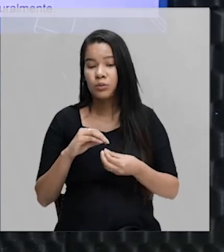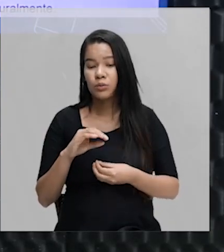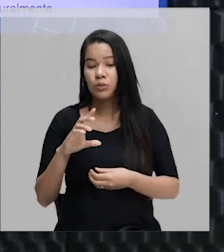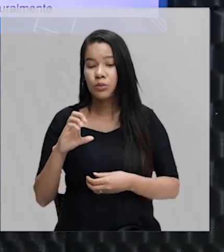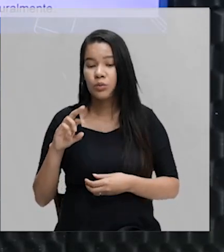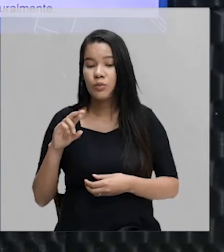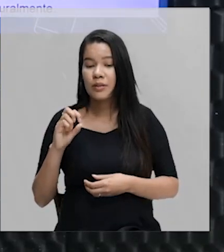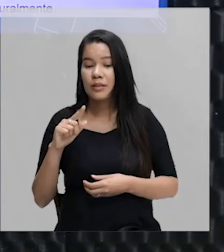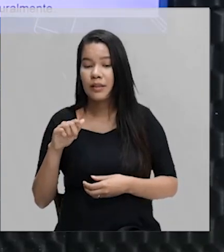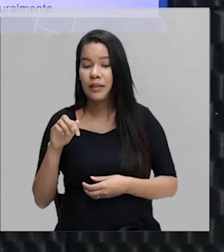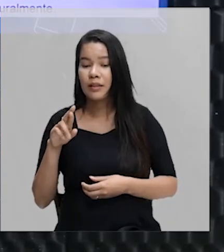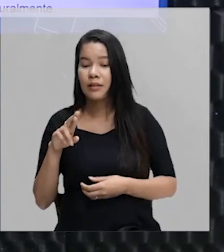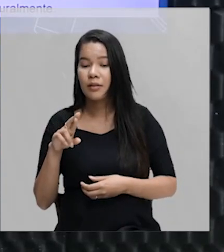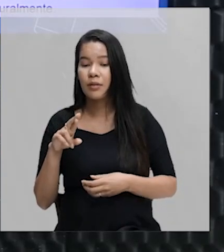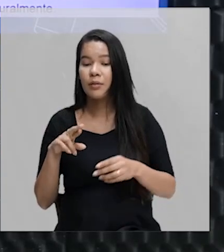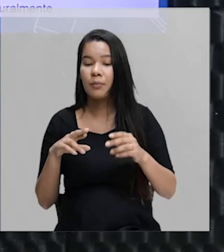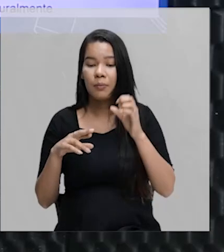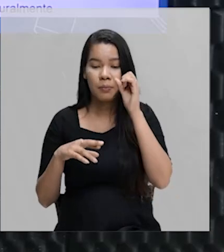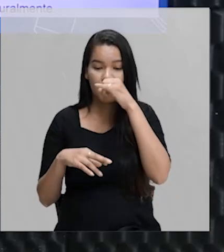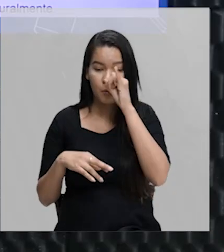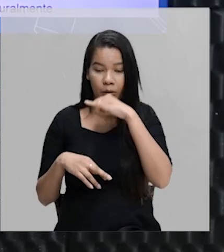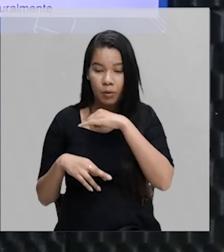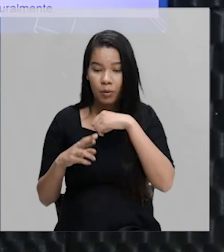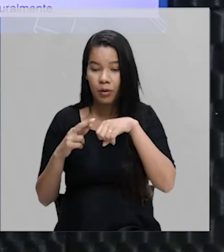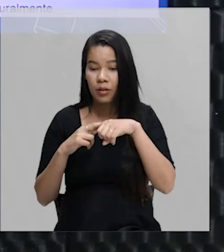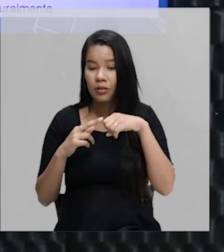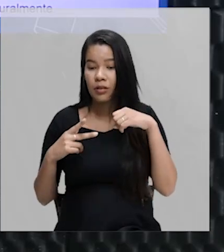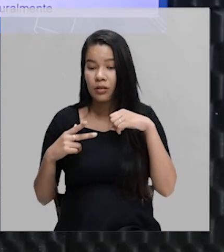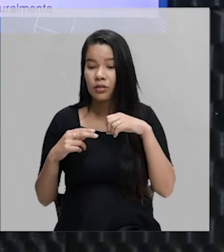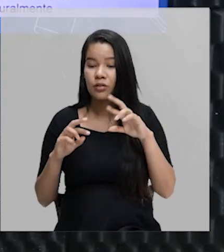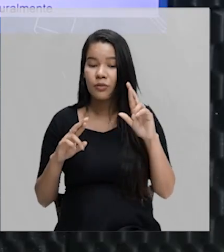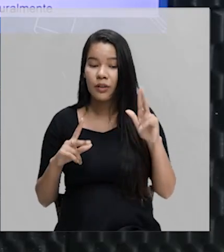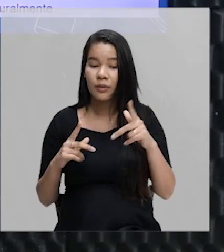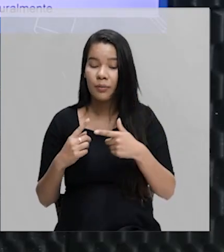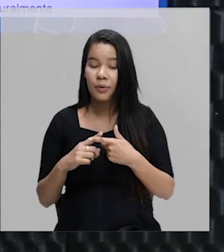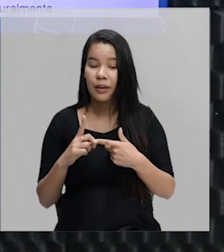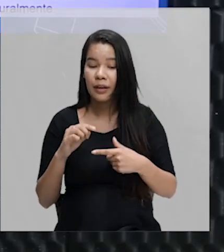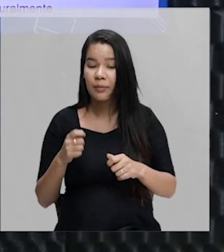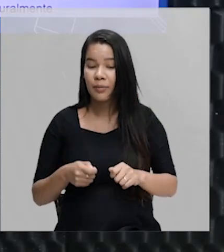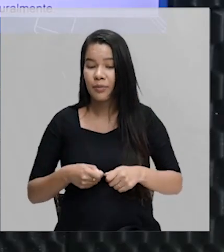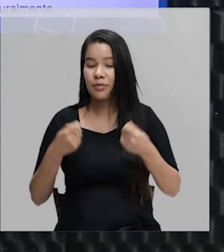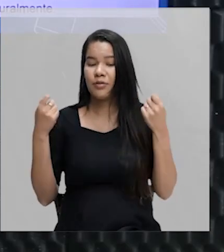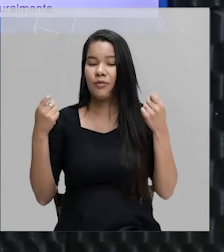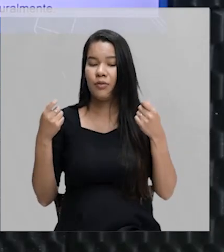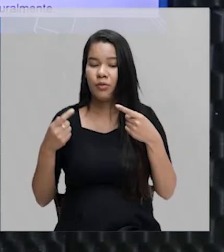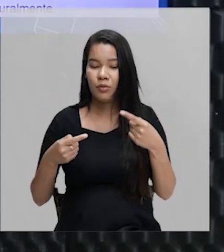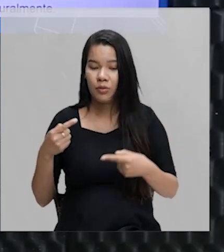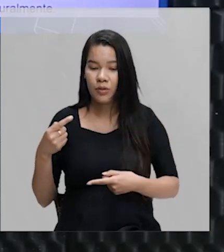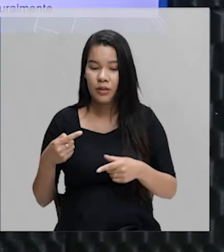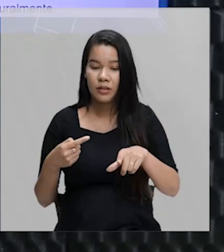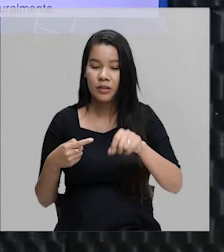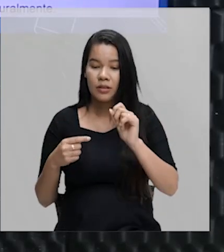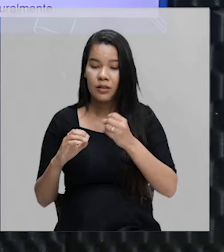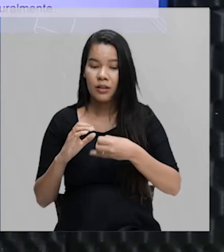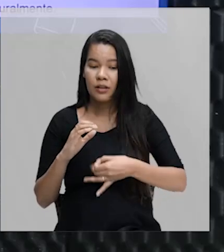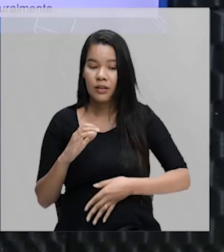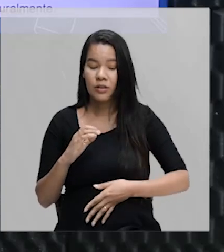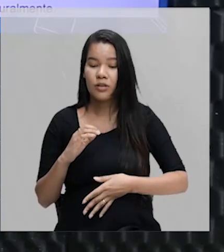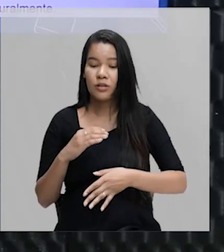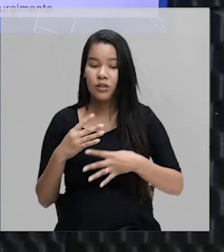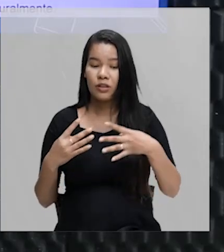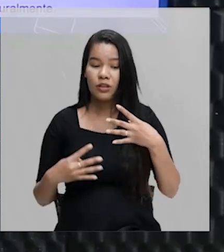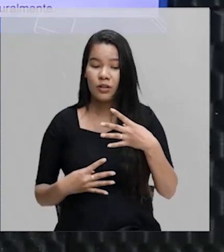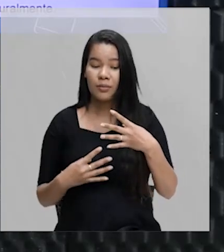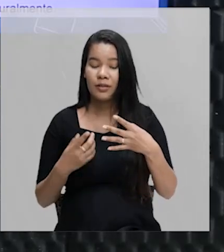porcos de raças diferentes, pois é impossível controlar a seleção das características geneticamente